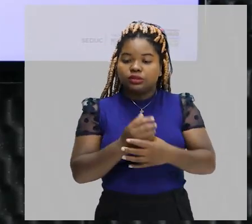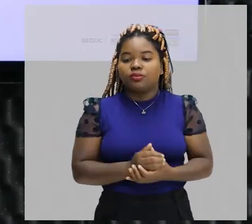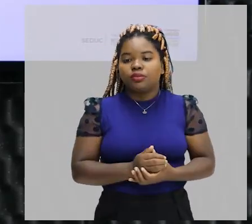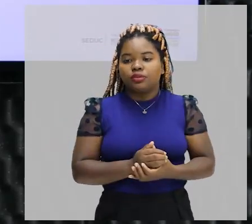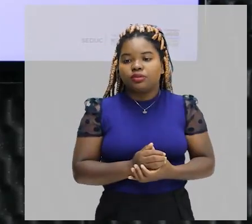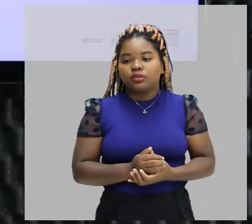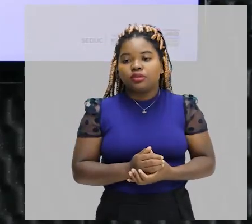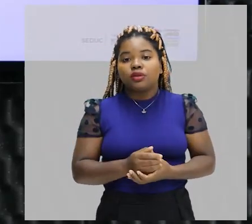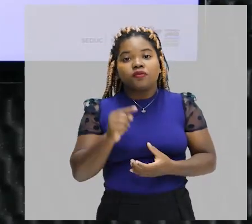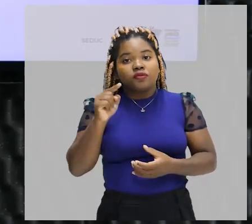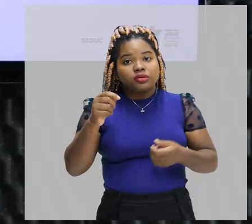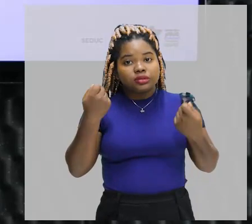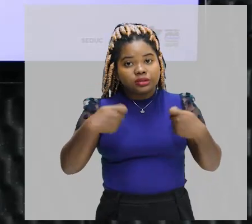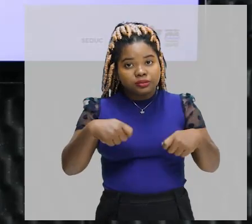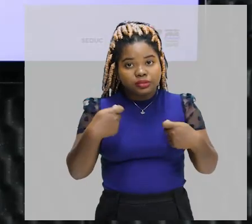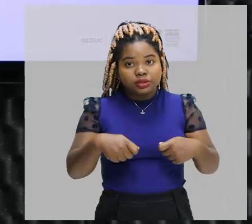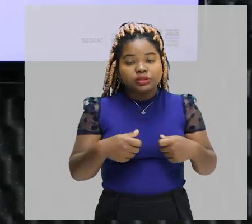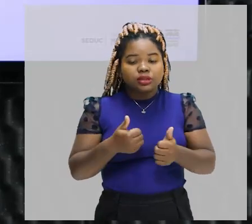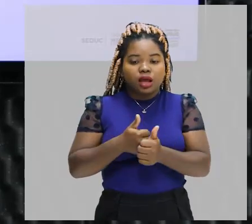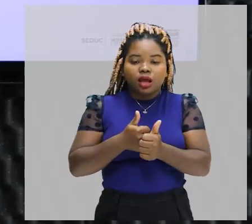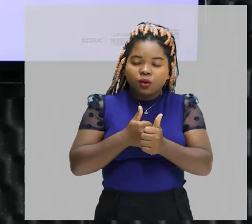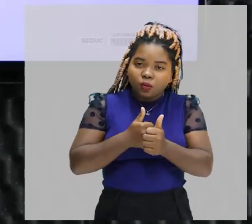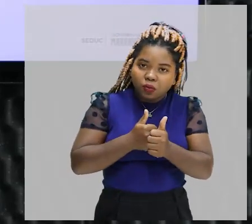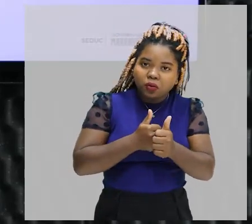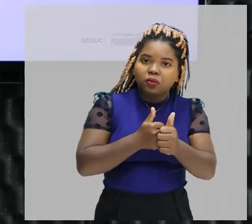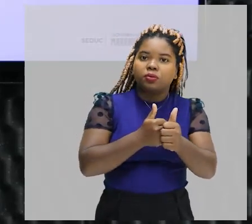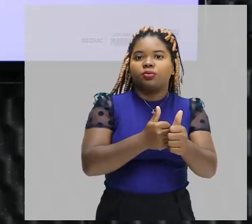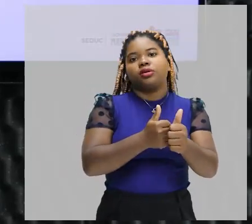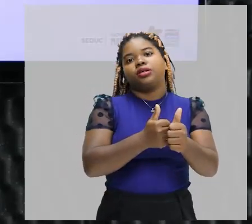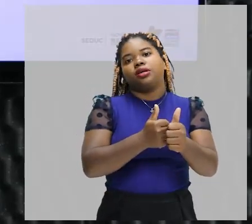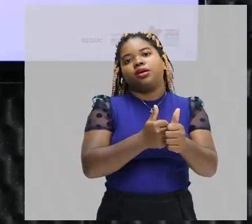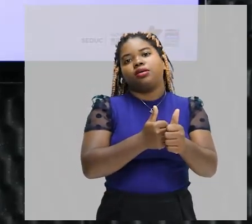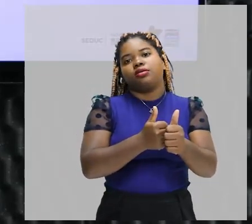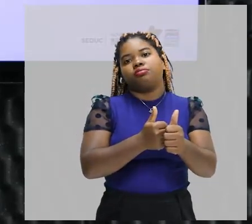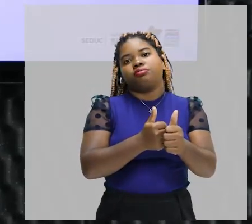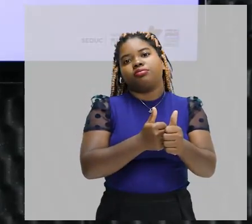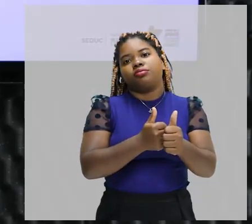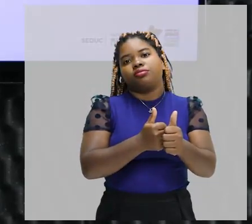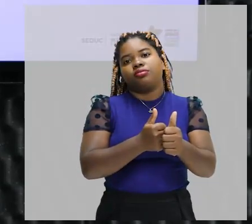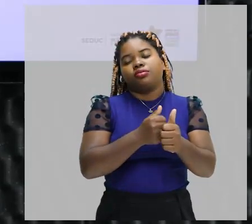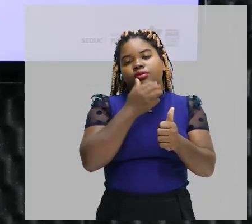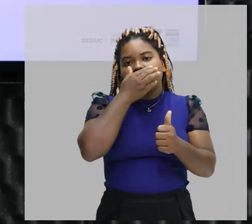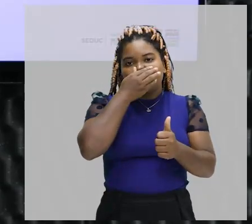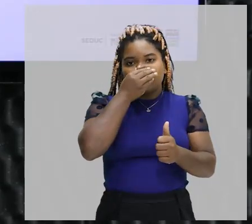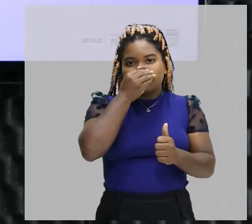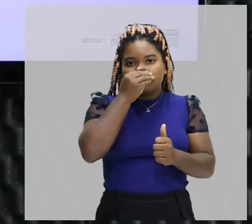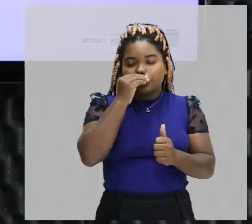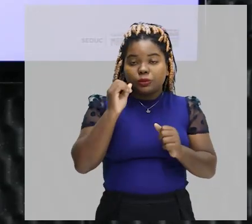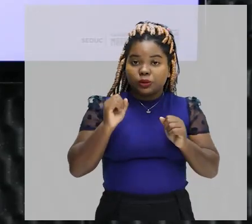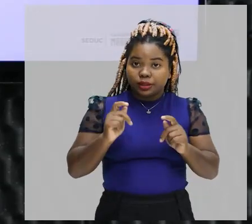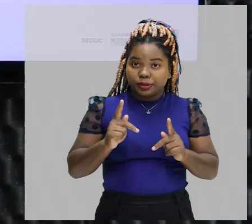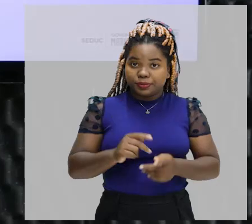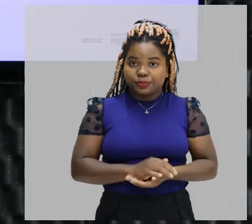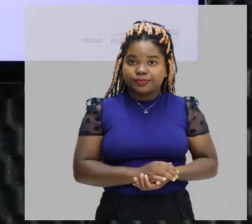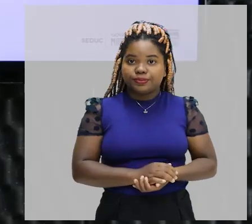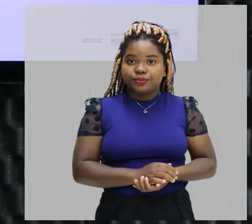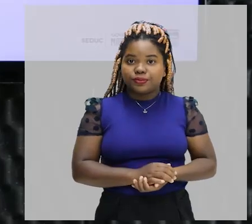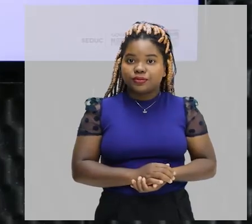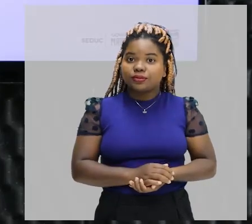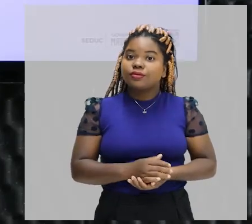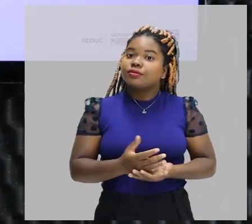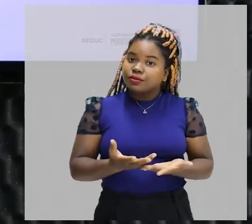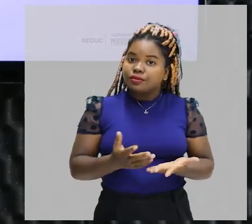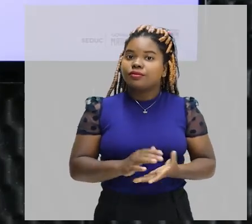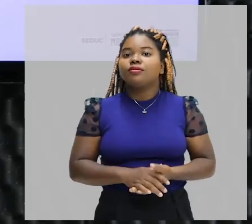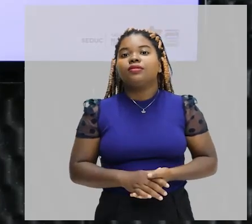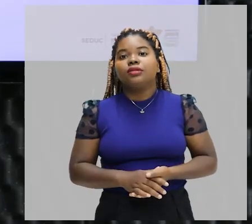escada. Você precisa subir degrau a degrau. Devagarzinho a gente vai chegar lá no topo, tá ok? Então aqui devagarzinho a